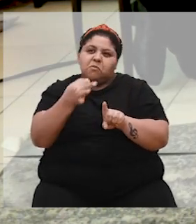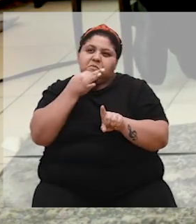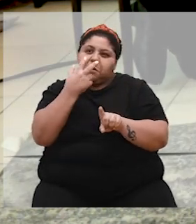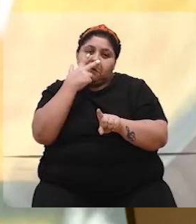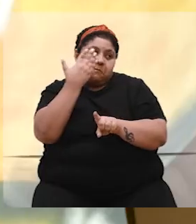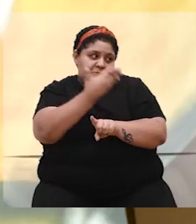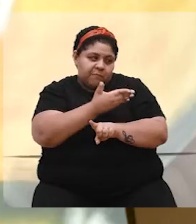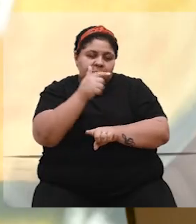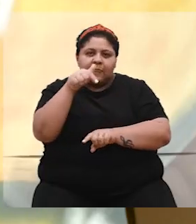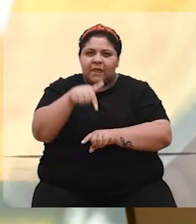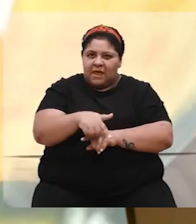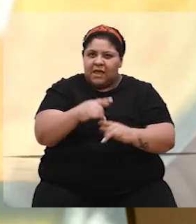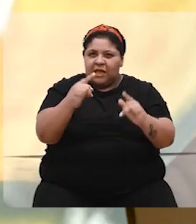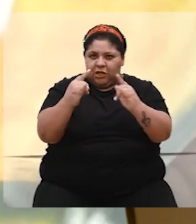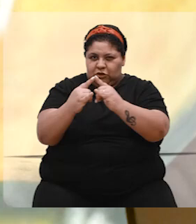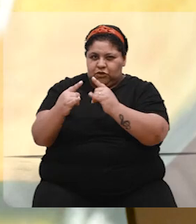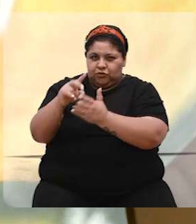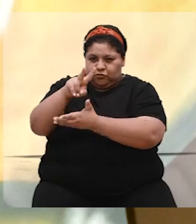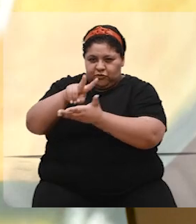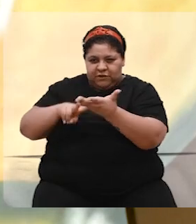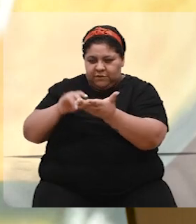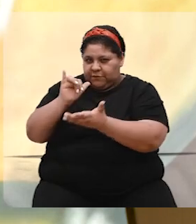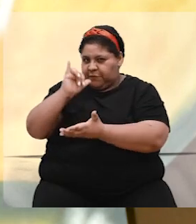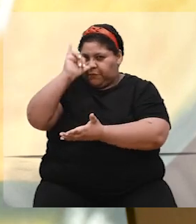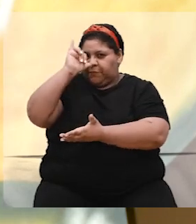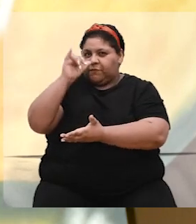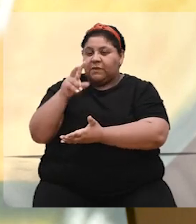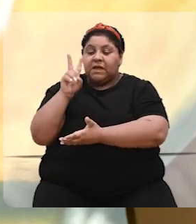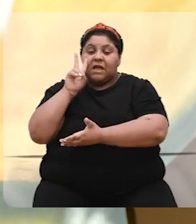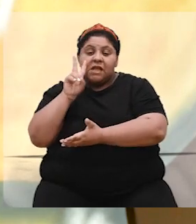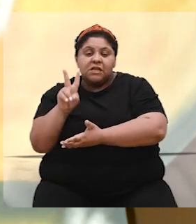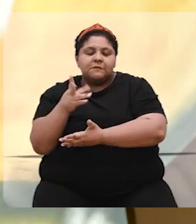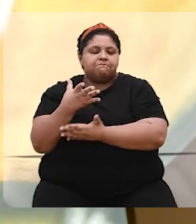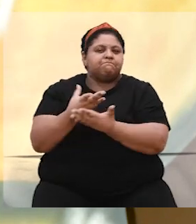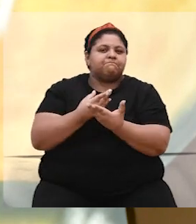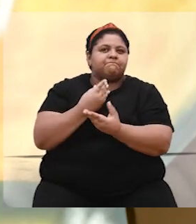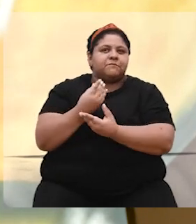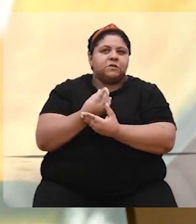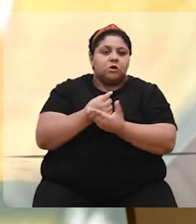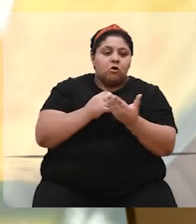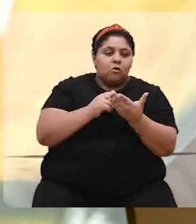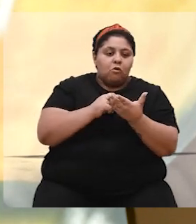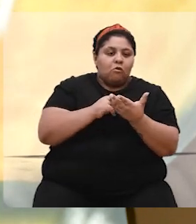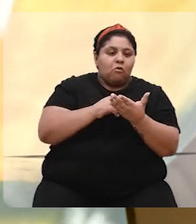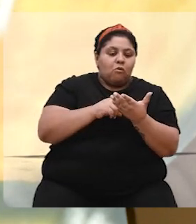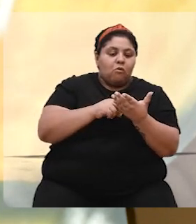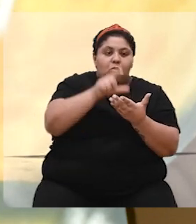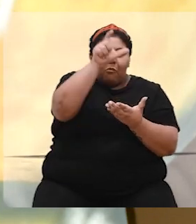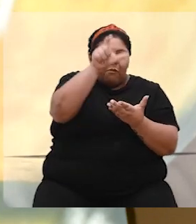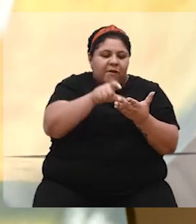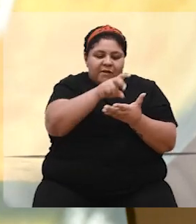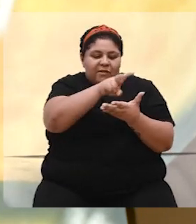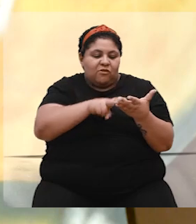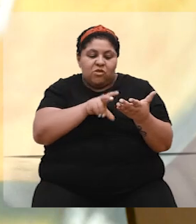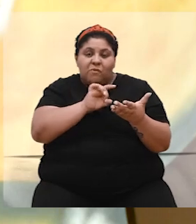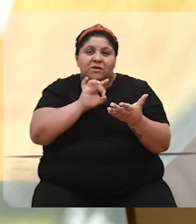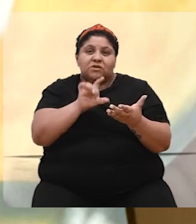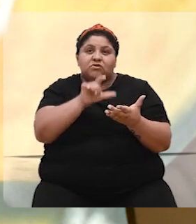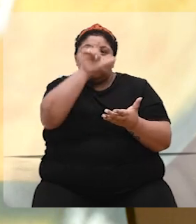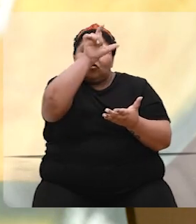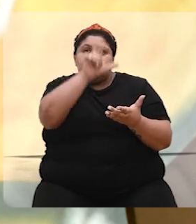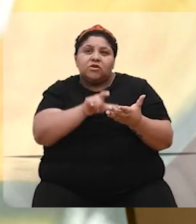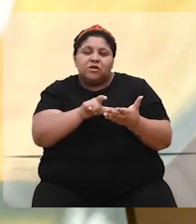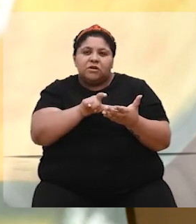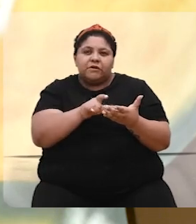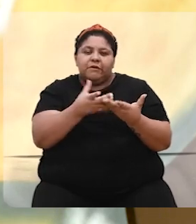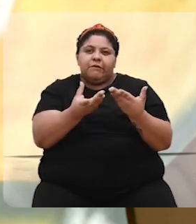dessa ideia. E aqui no Instituto Quindim, a gente vê que muitas vezes um leitor não é somente